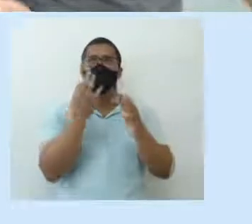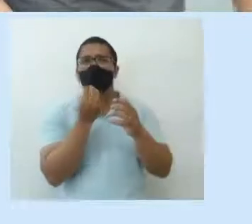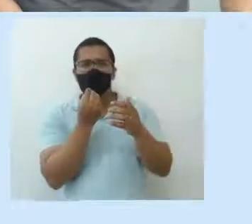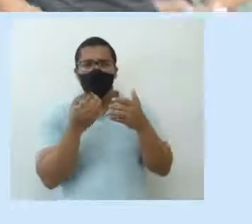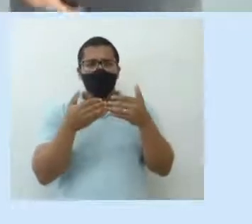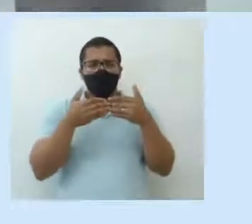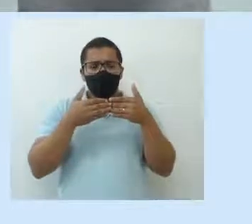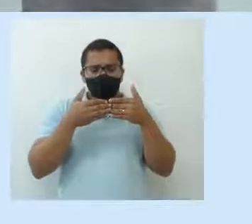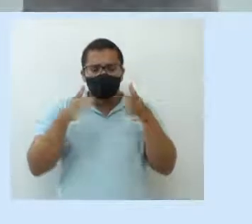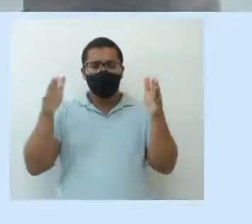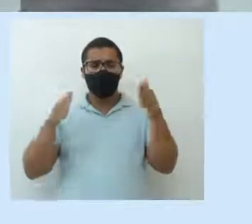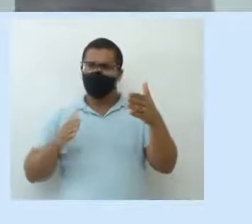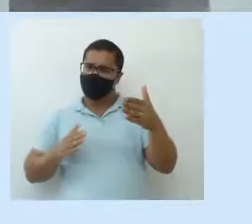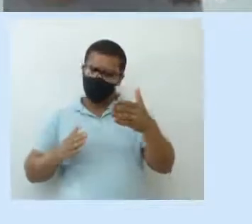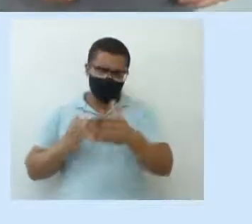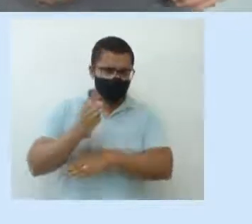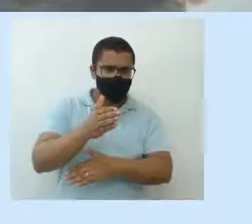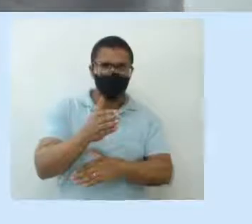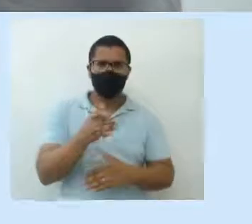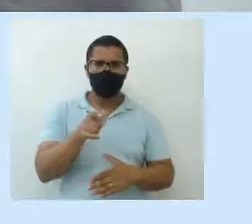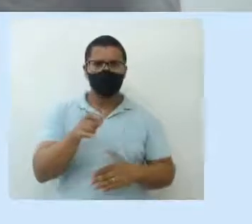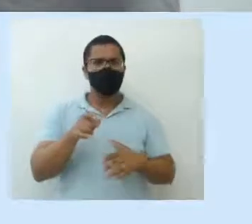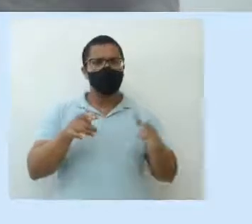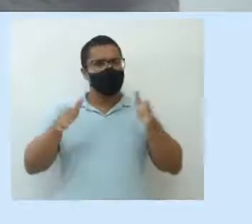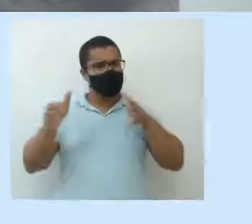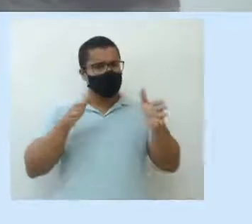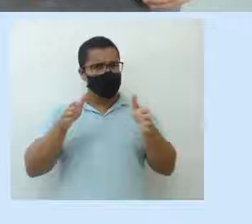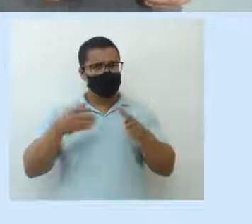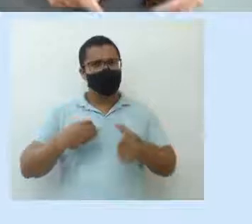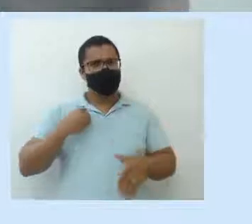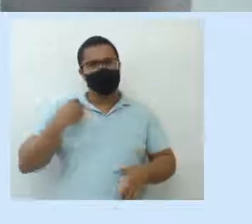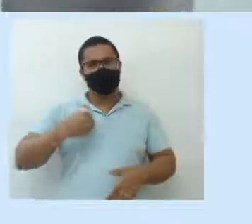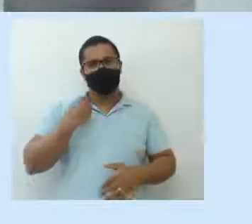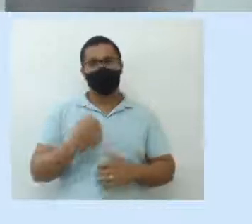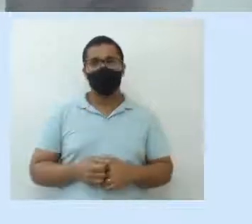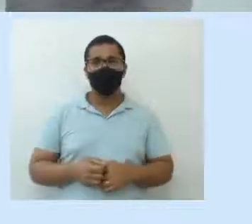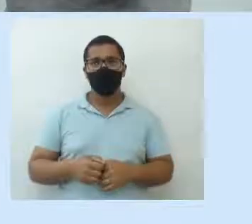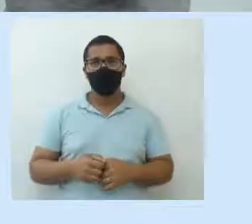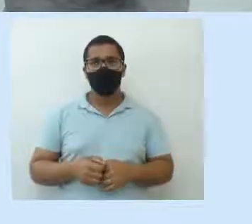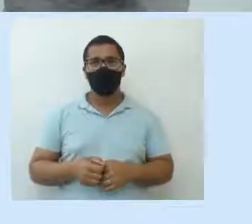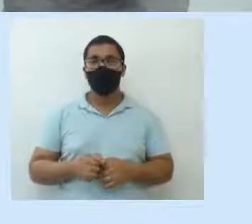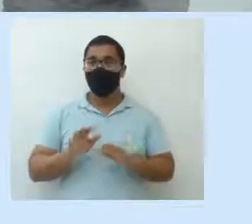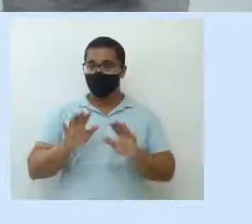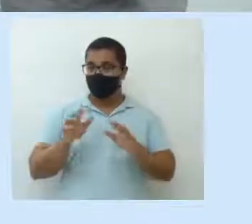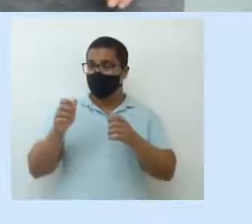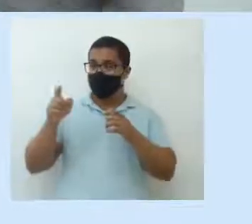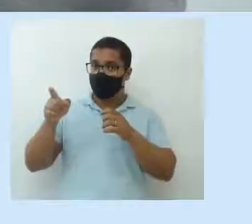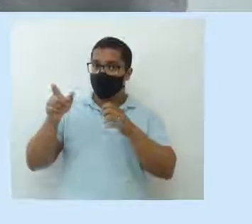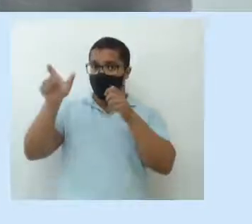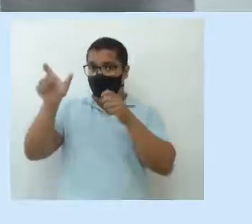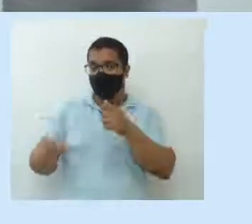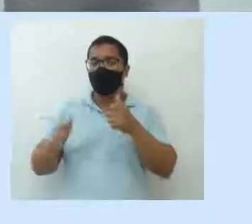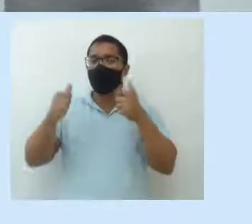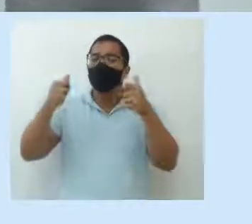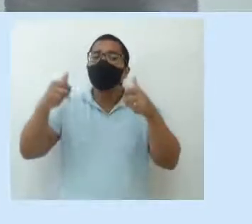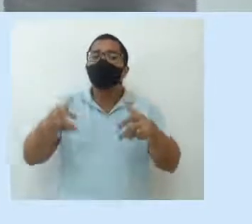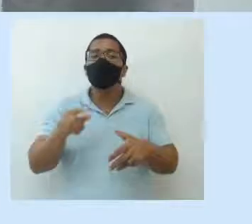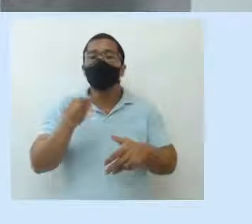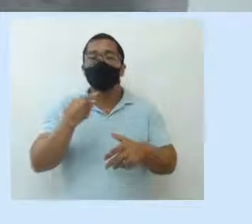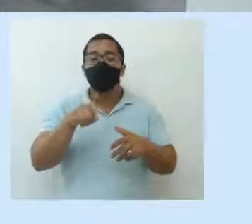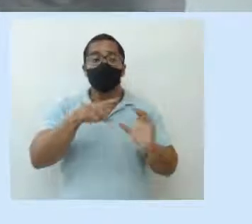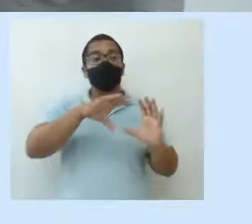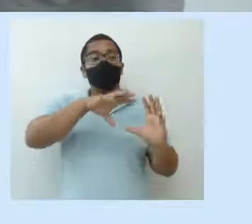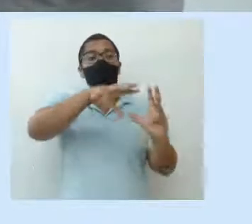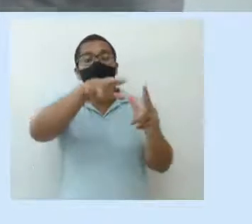sua época. E vamos caminhando. Ainda sobre ele, nós temos, para Husserl, o mundo só pode